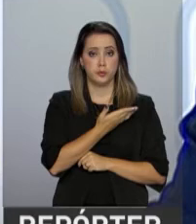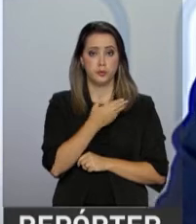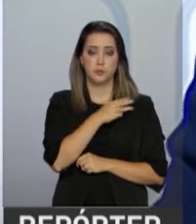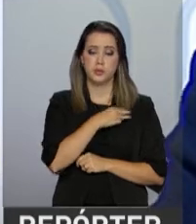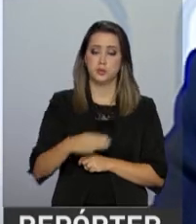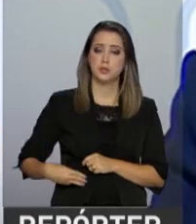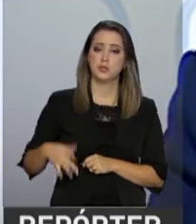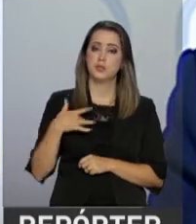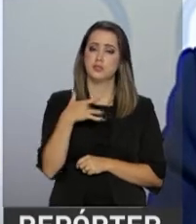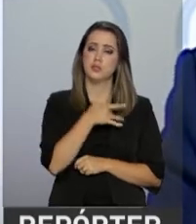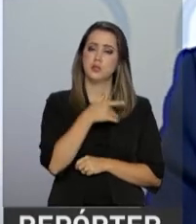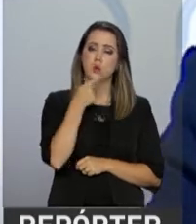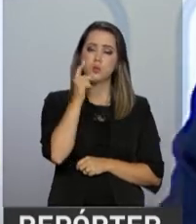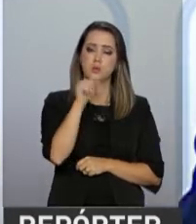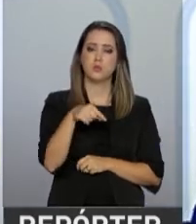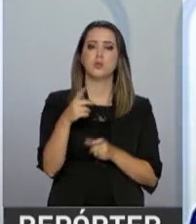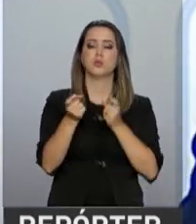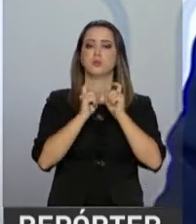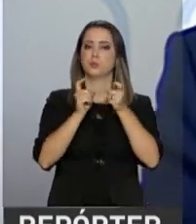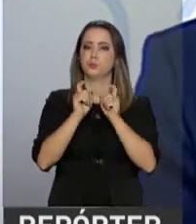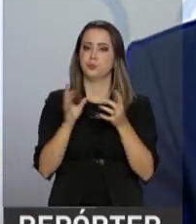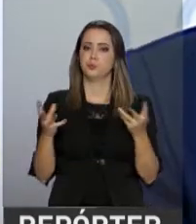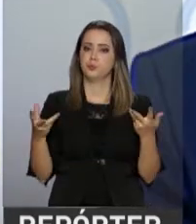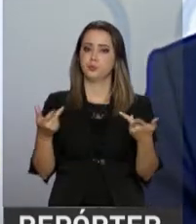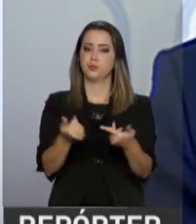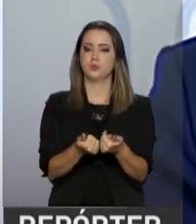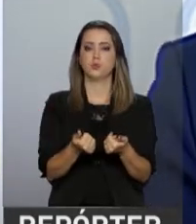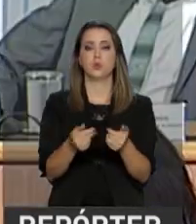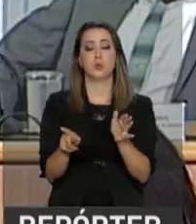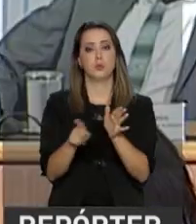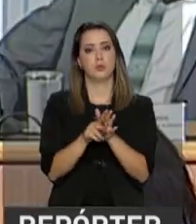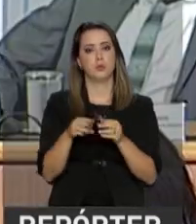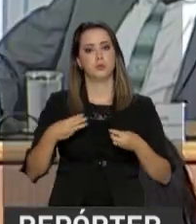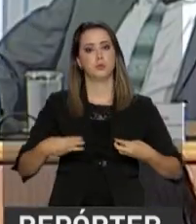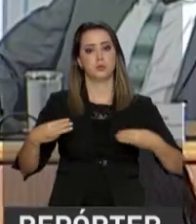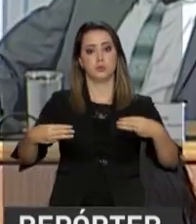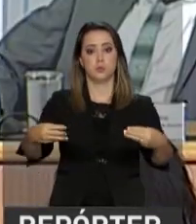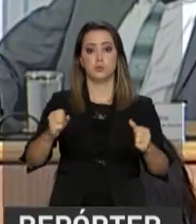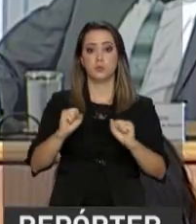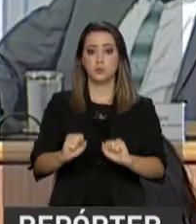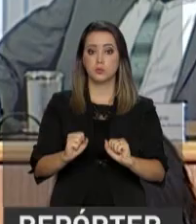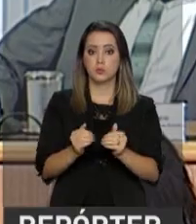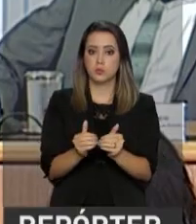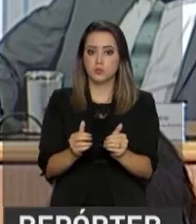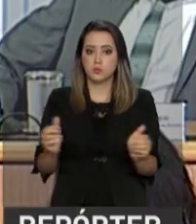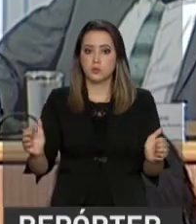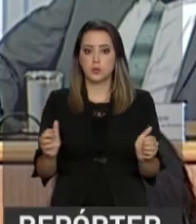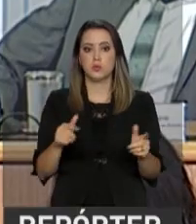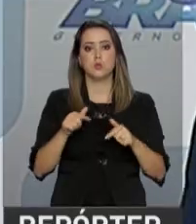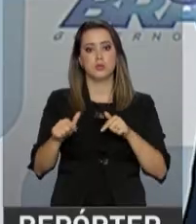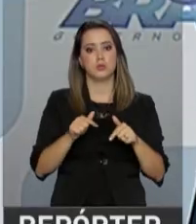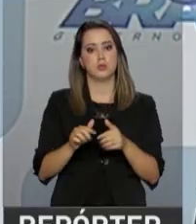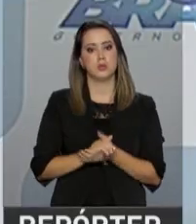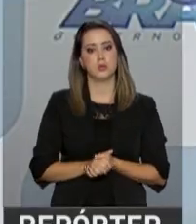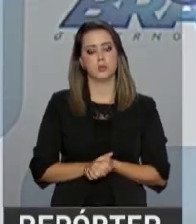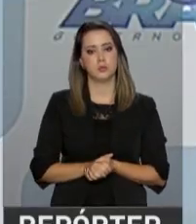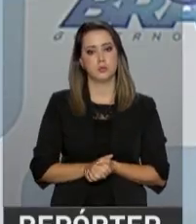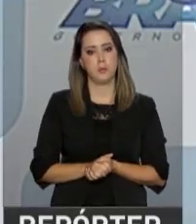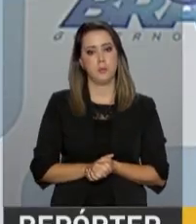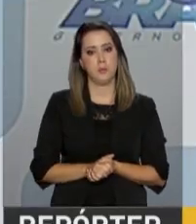disse que o modelo de gestão eficiente adotado pelo ministério permitiu a ampliação das ações na atenção